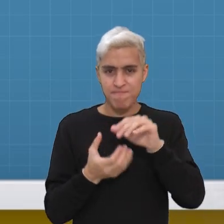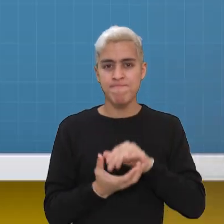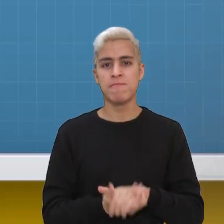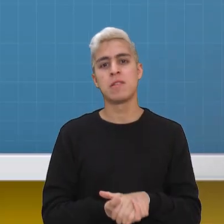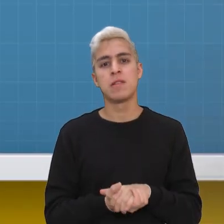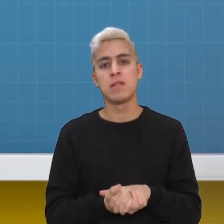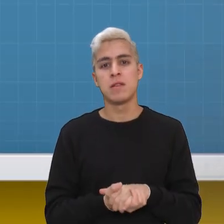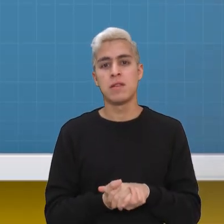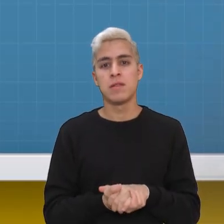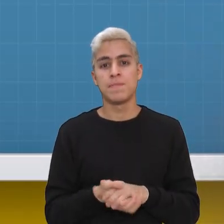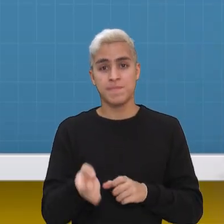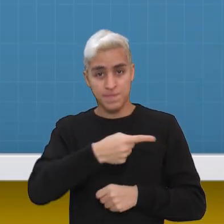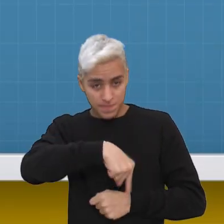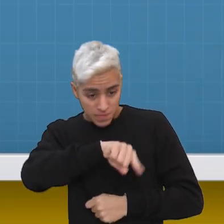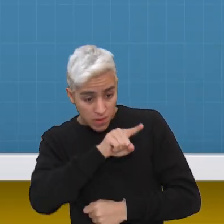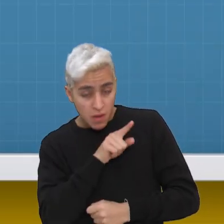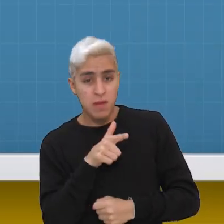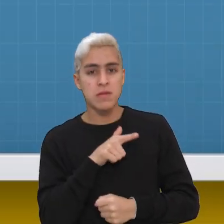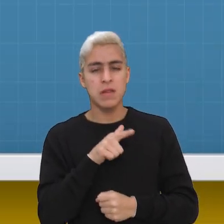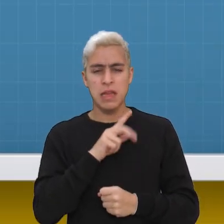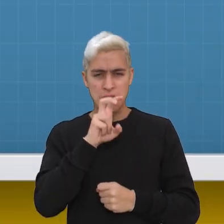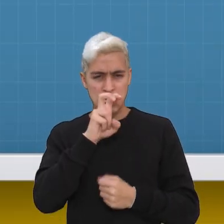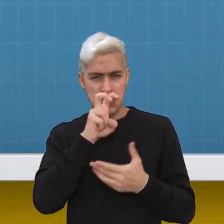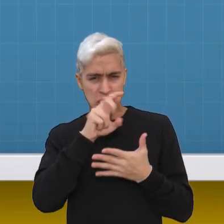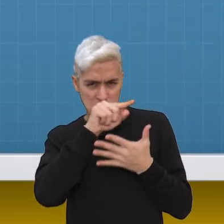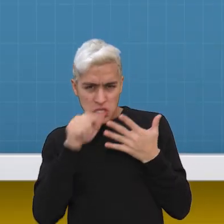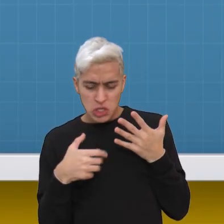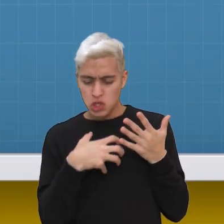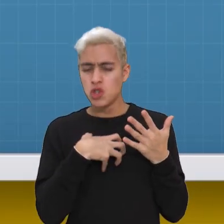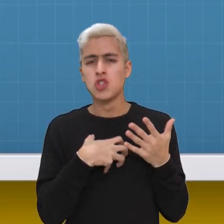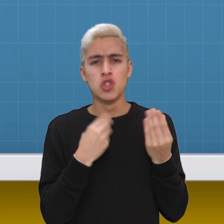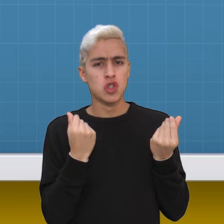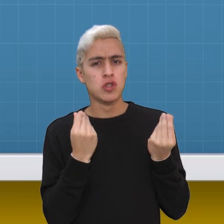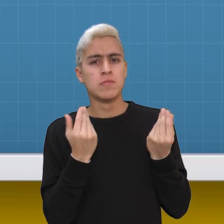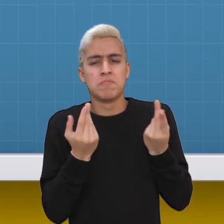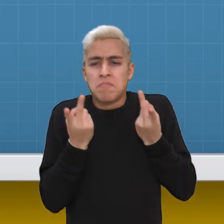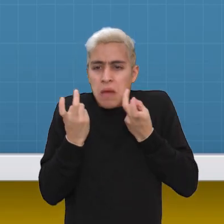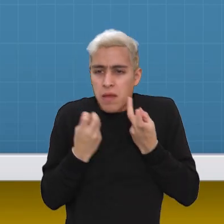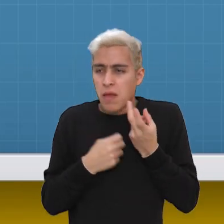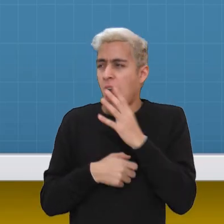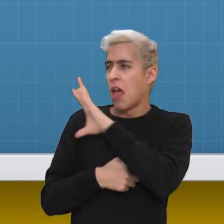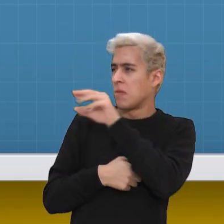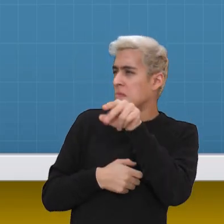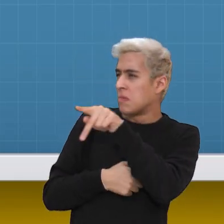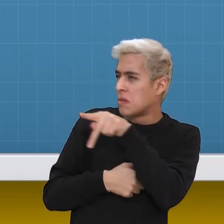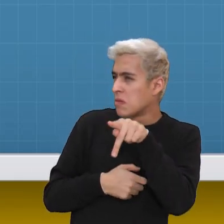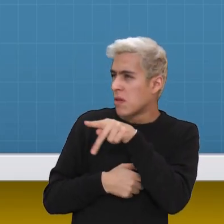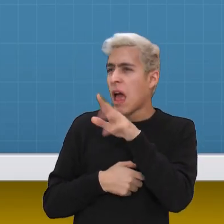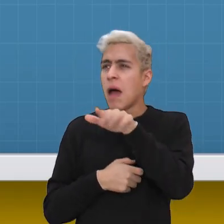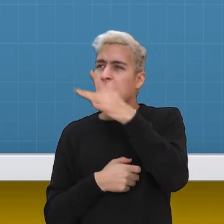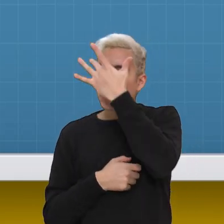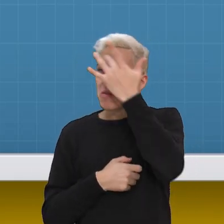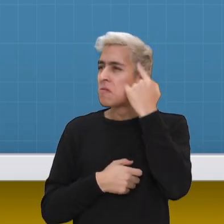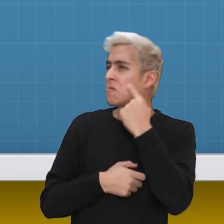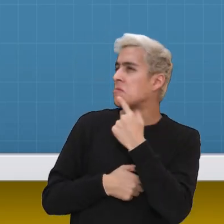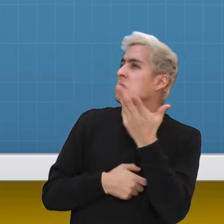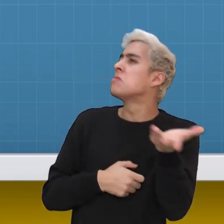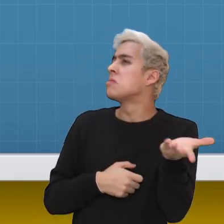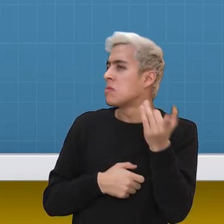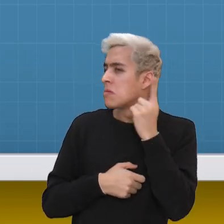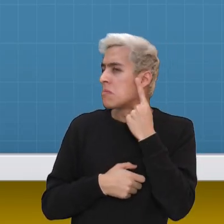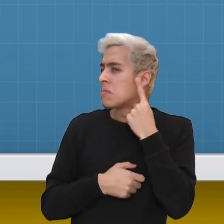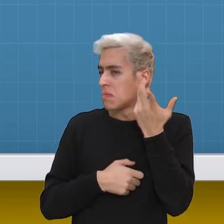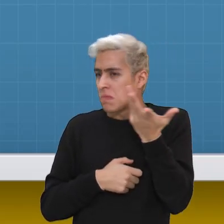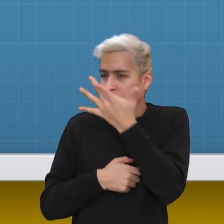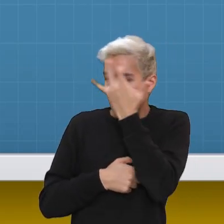lá. Além de nós termos os nossos 5 sentidos que todos temos, professora, mas tem gente que não ouve. Você falou